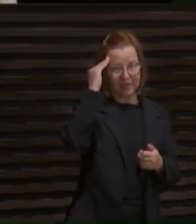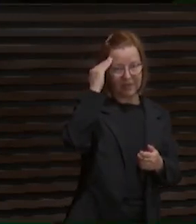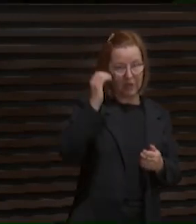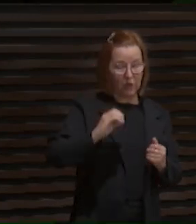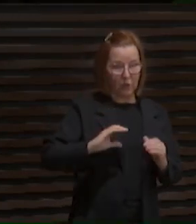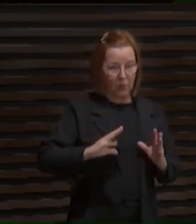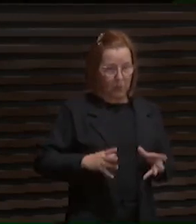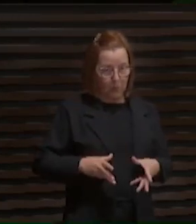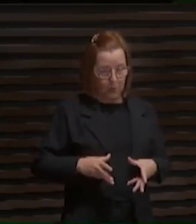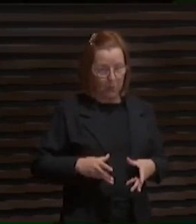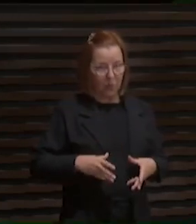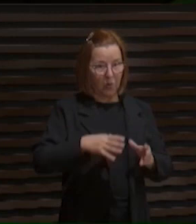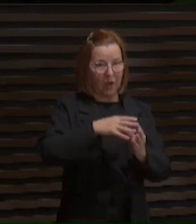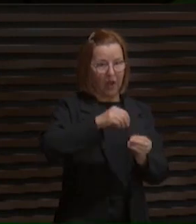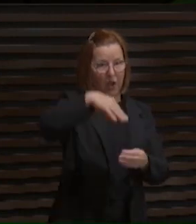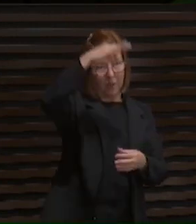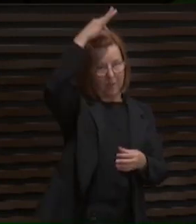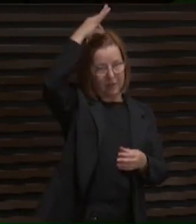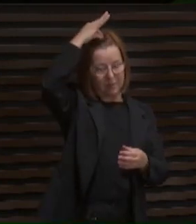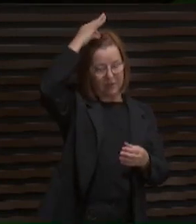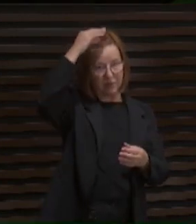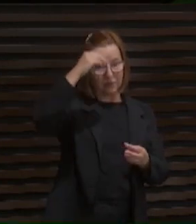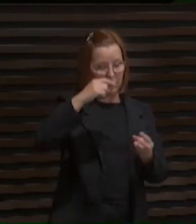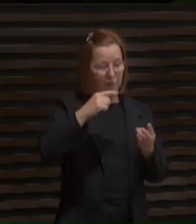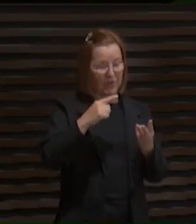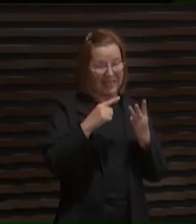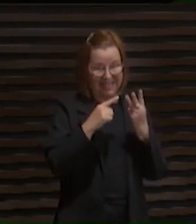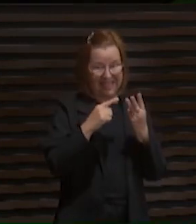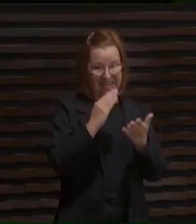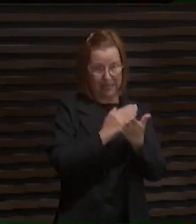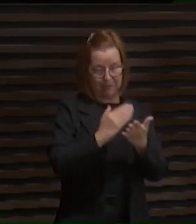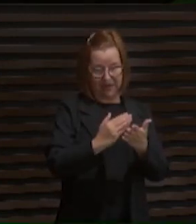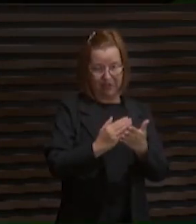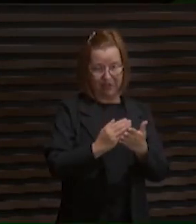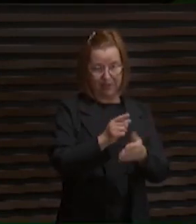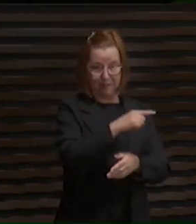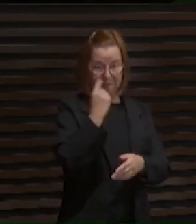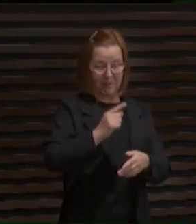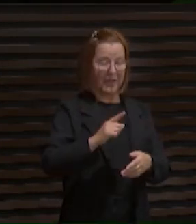alma e espírito. É necessário a gente entender as diferenças, mas nós somos uma unidade.